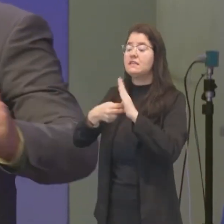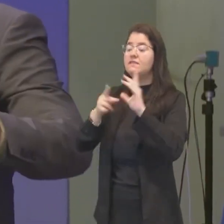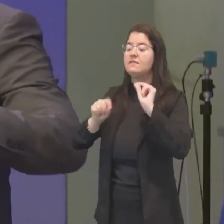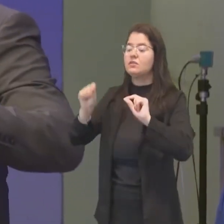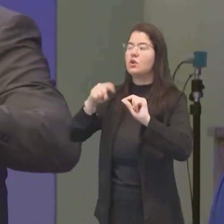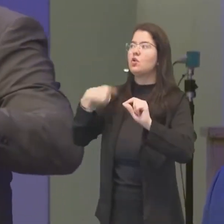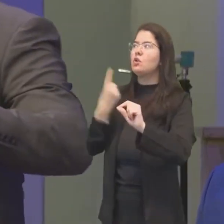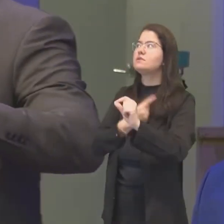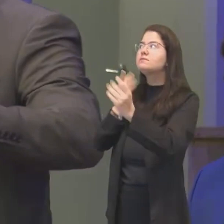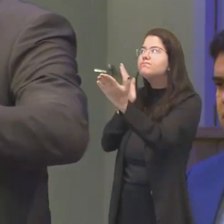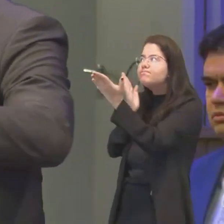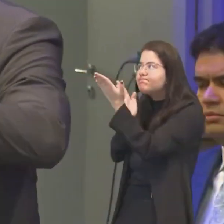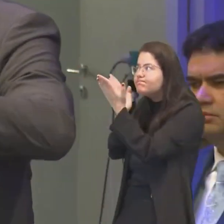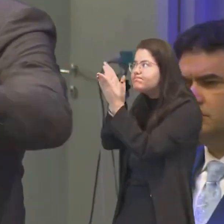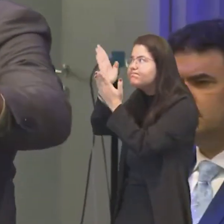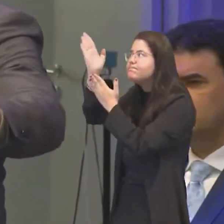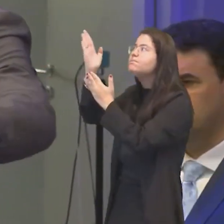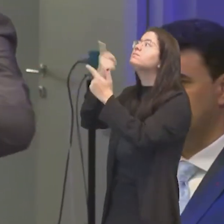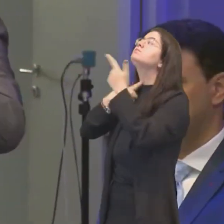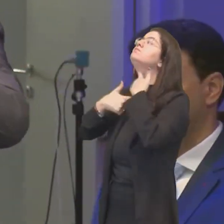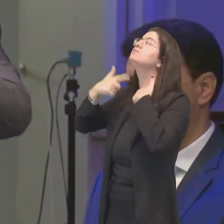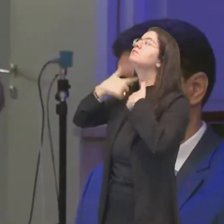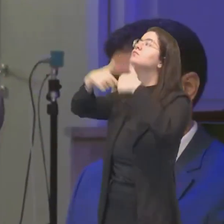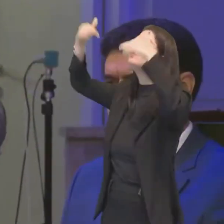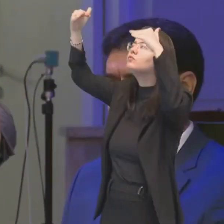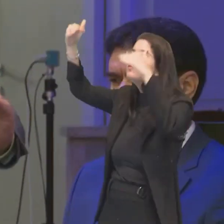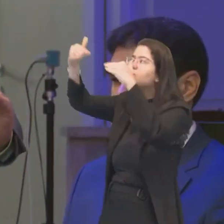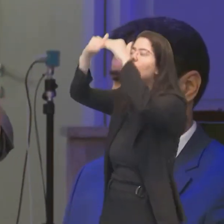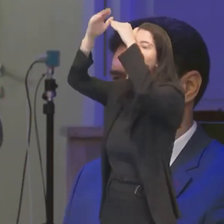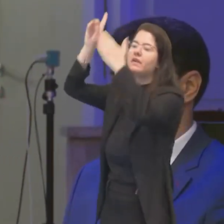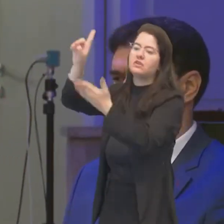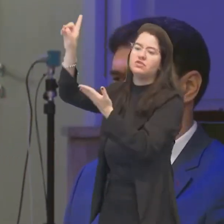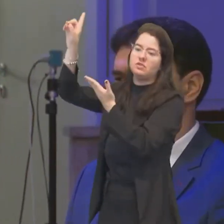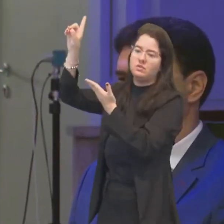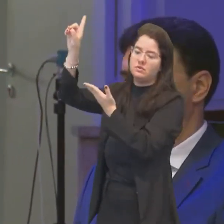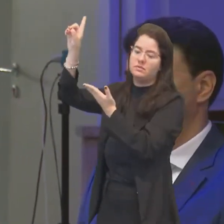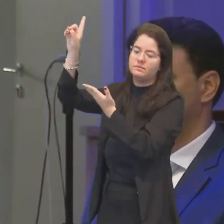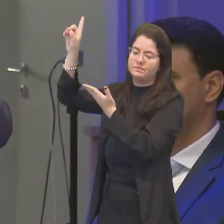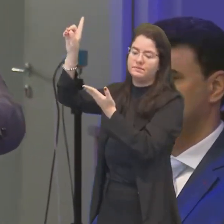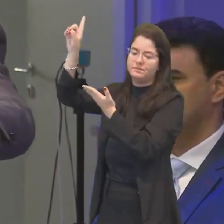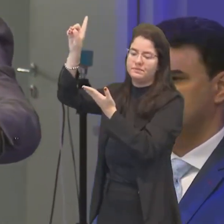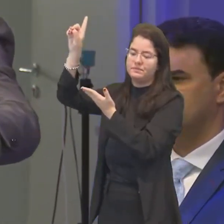A justiça na Bíblia tem a ver com régua, com parâmetro.